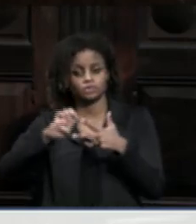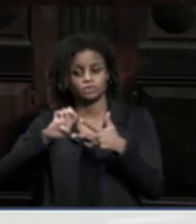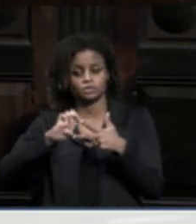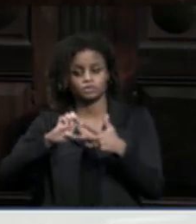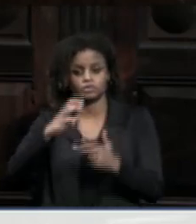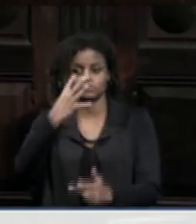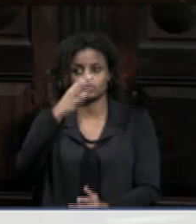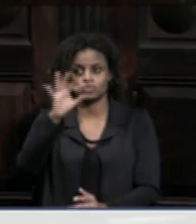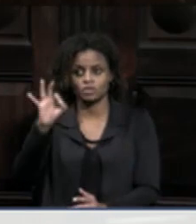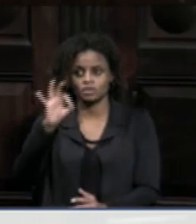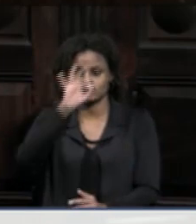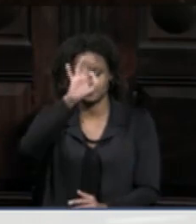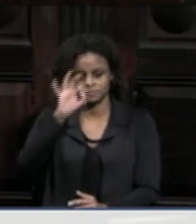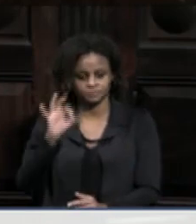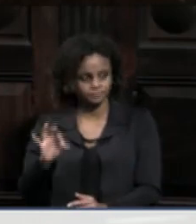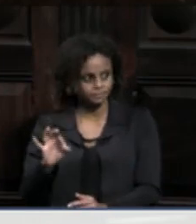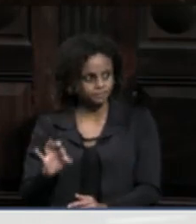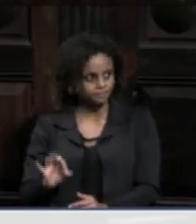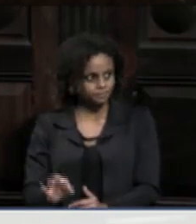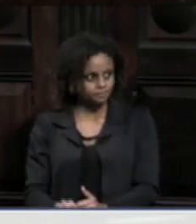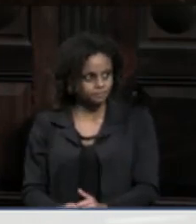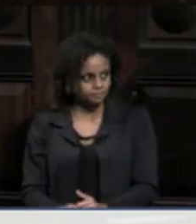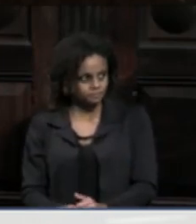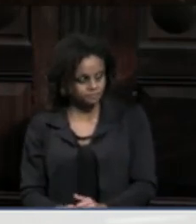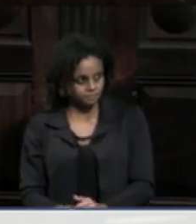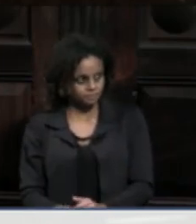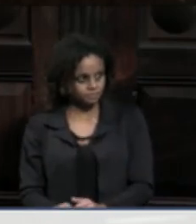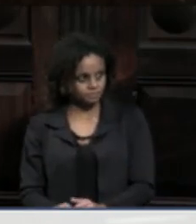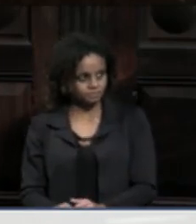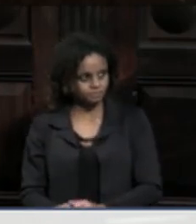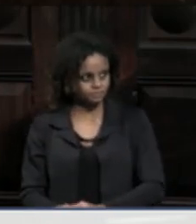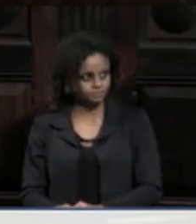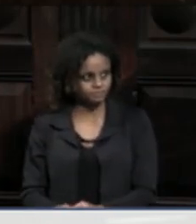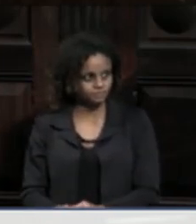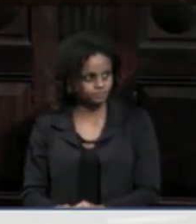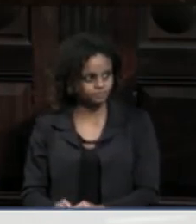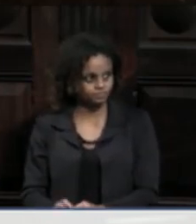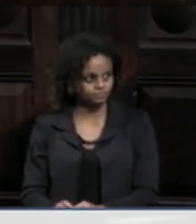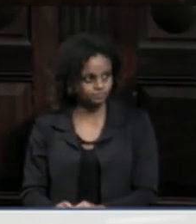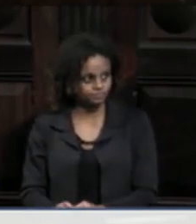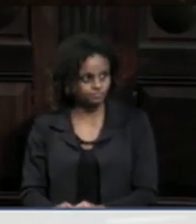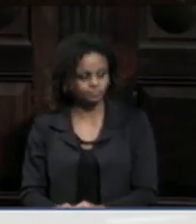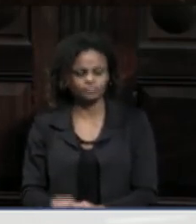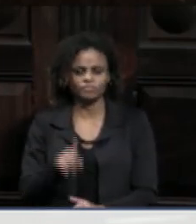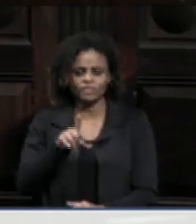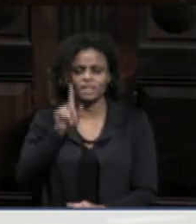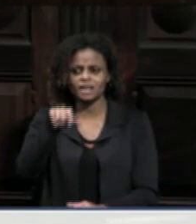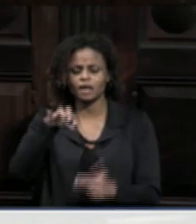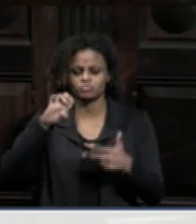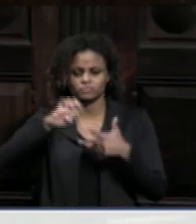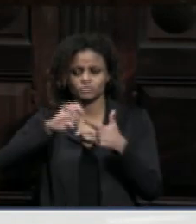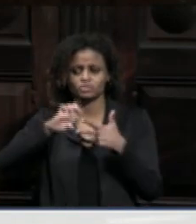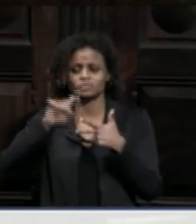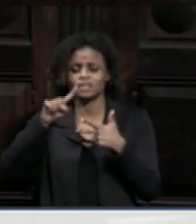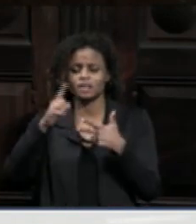40, que é o poder que tem a menor média